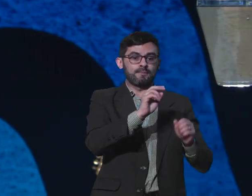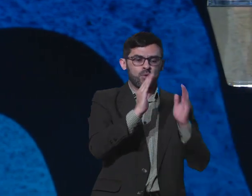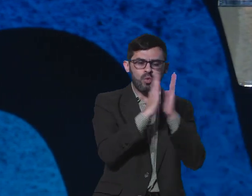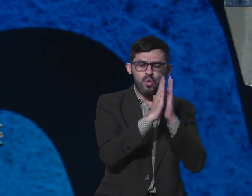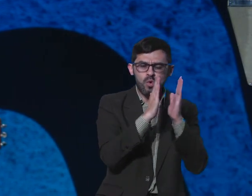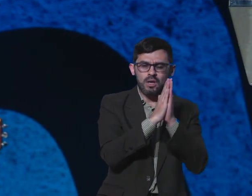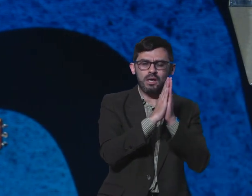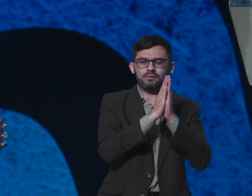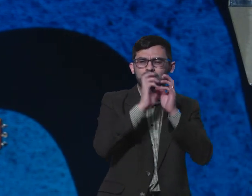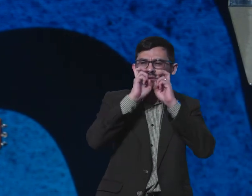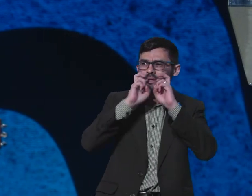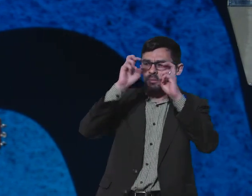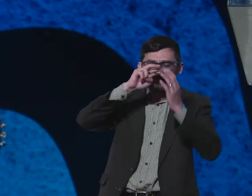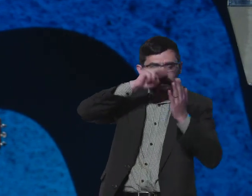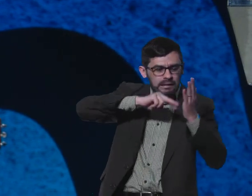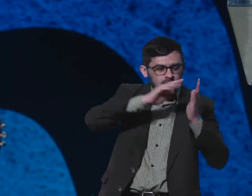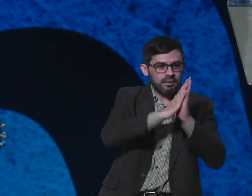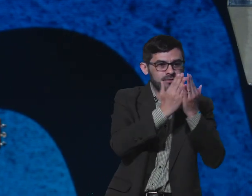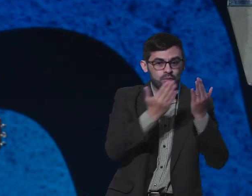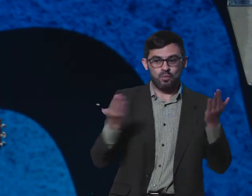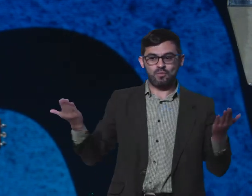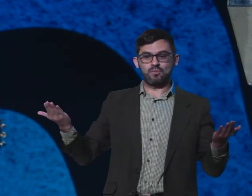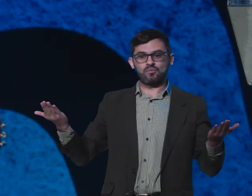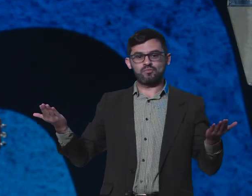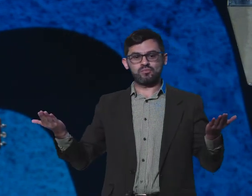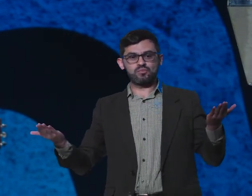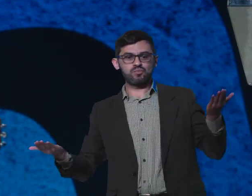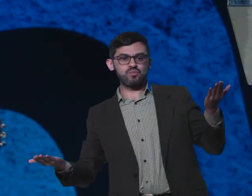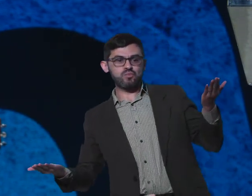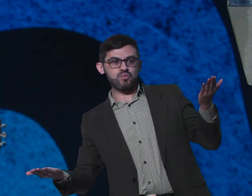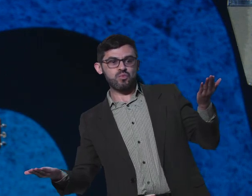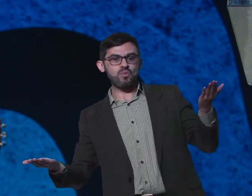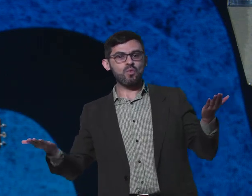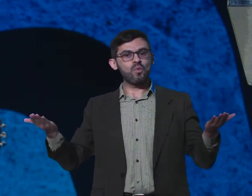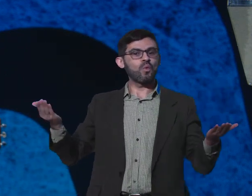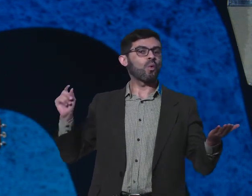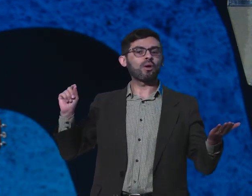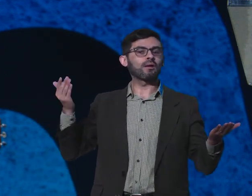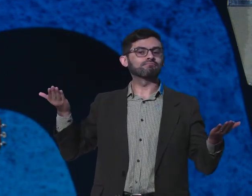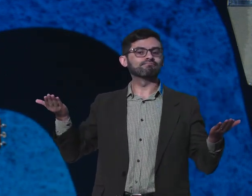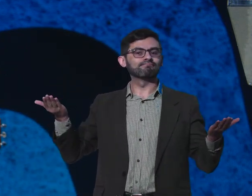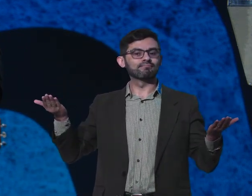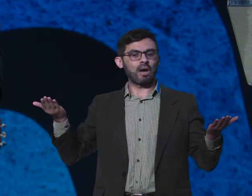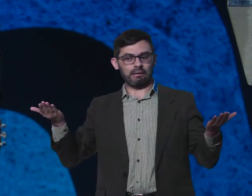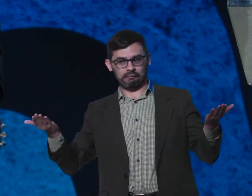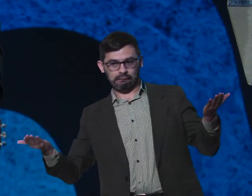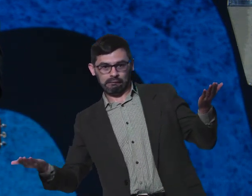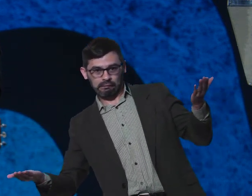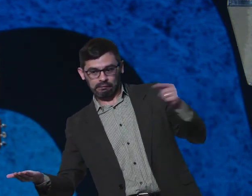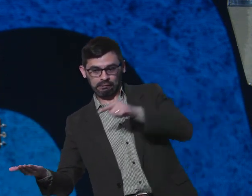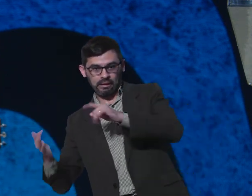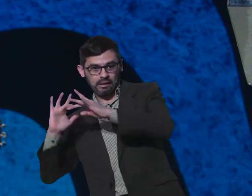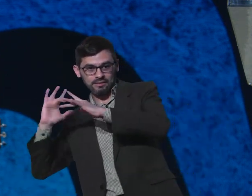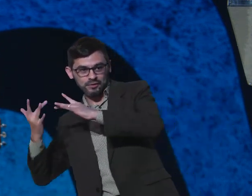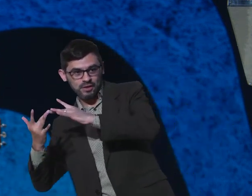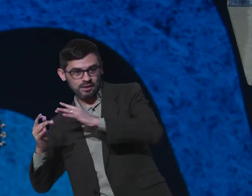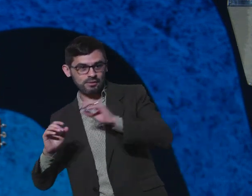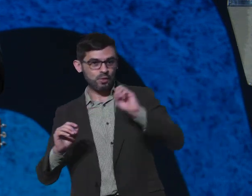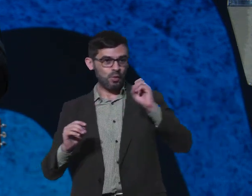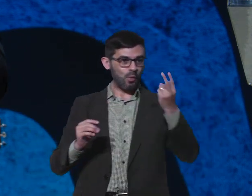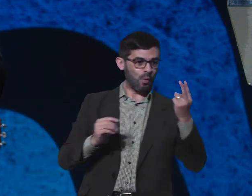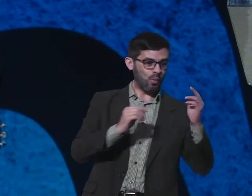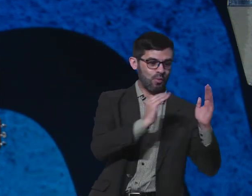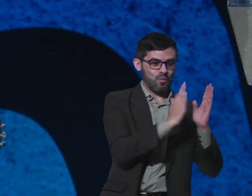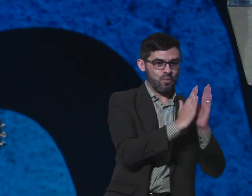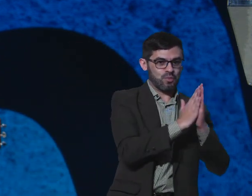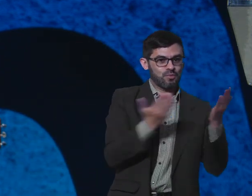você ficou lendo a Bíblia, como estaria esse pêndulo? O que estaria mais